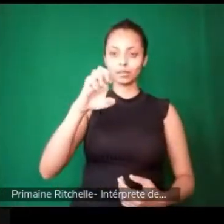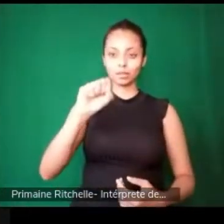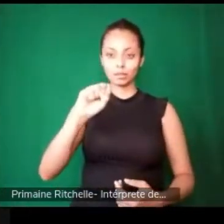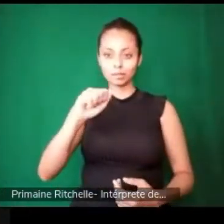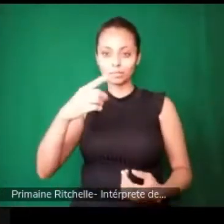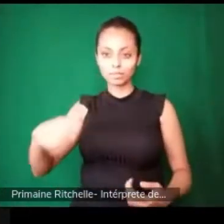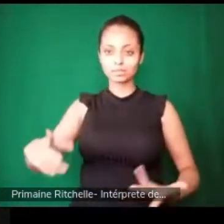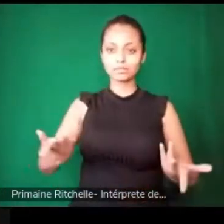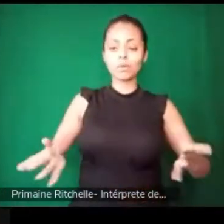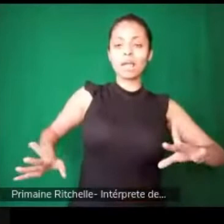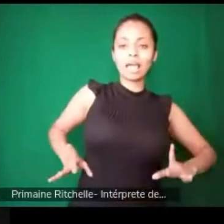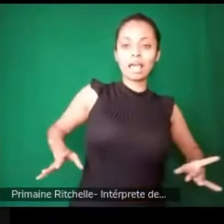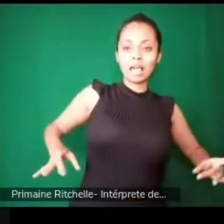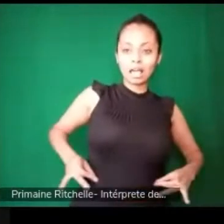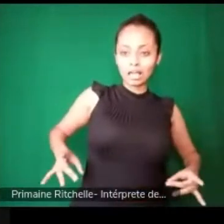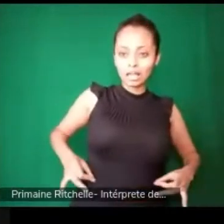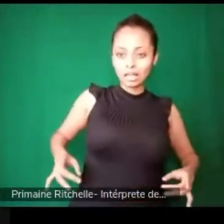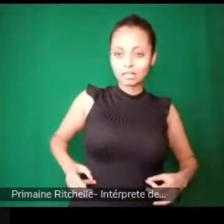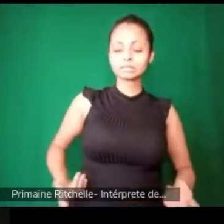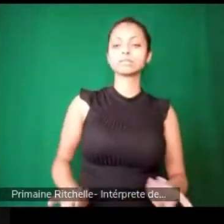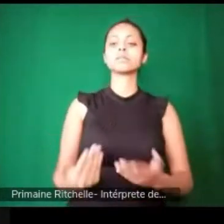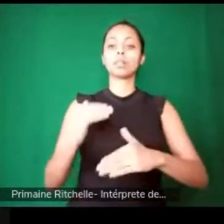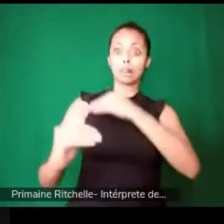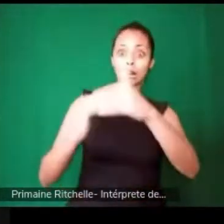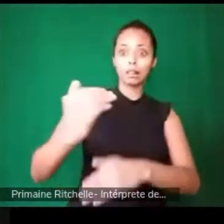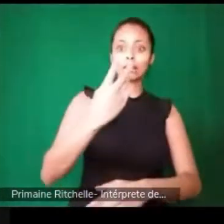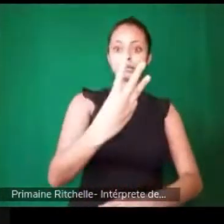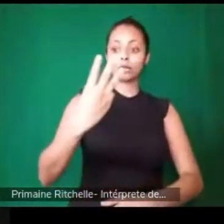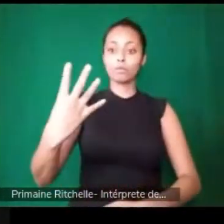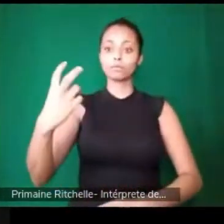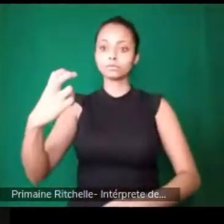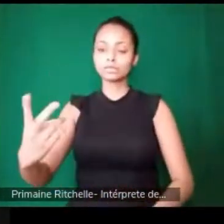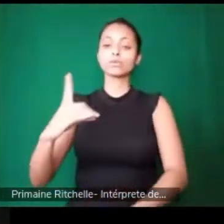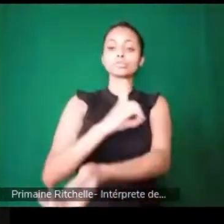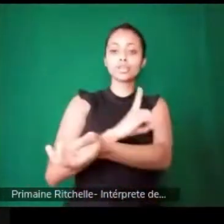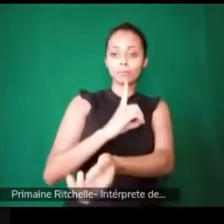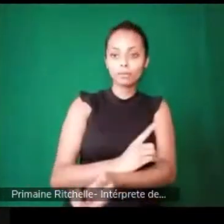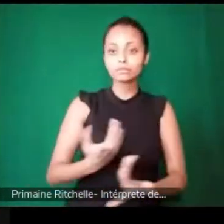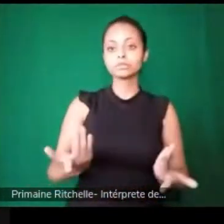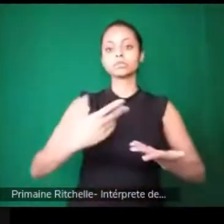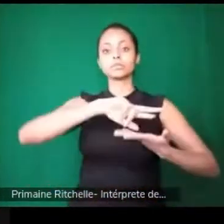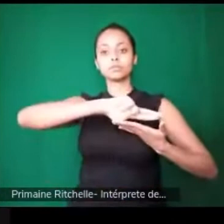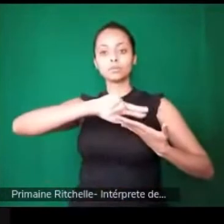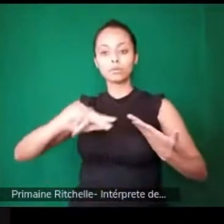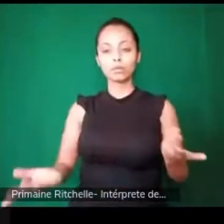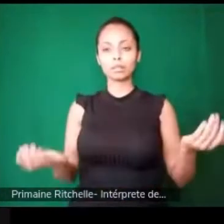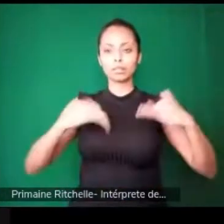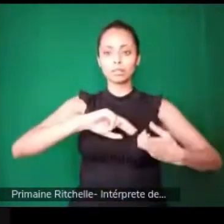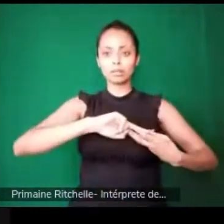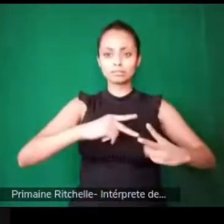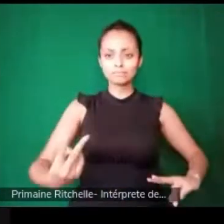estágio avançado nos graus 3, 4 e 5, diabetes, doenças cromossômicas com estado de